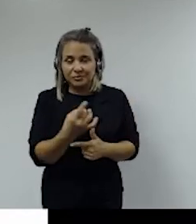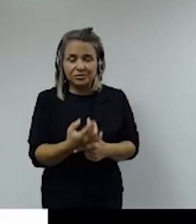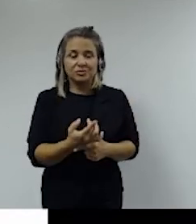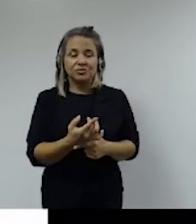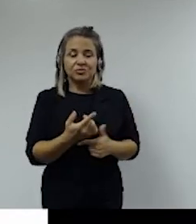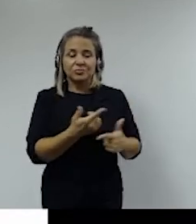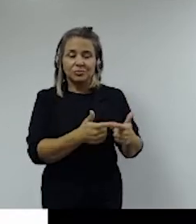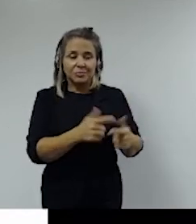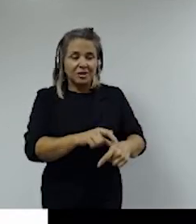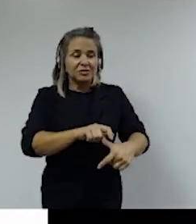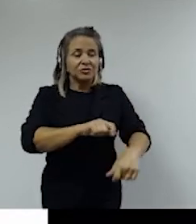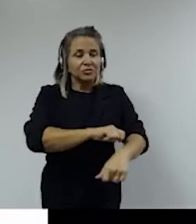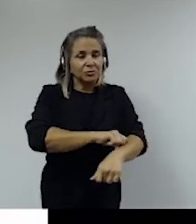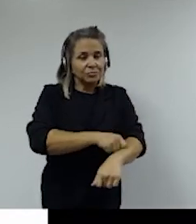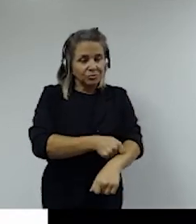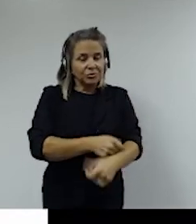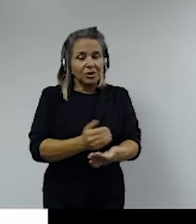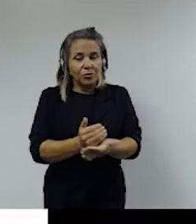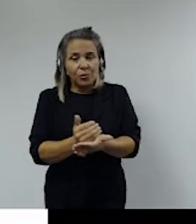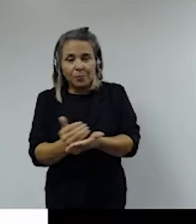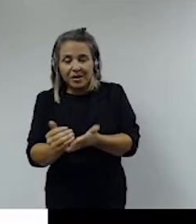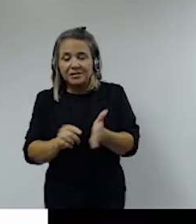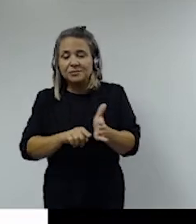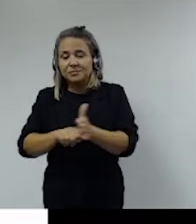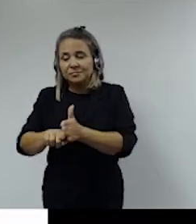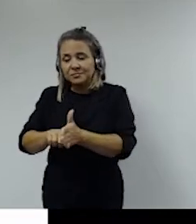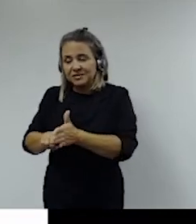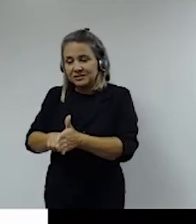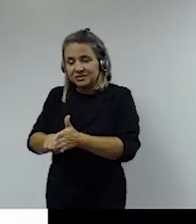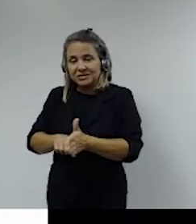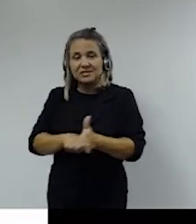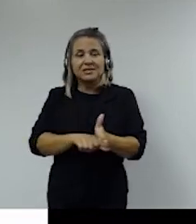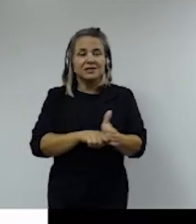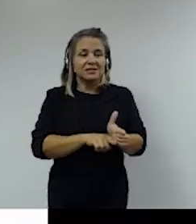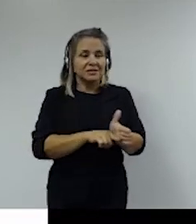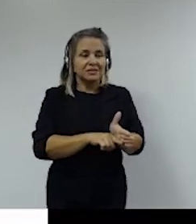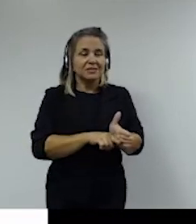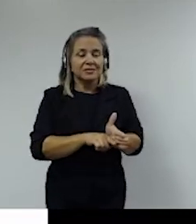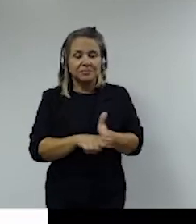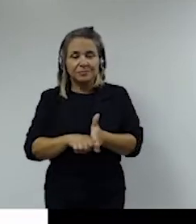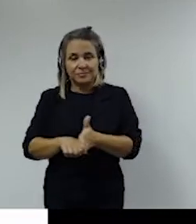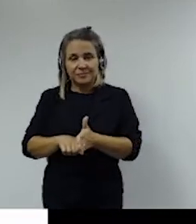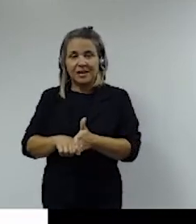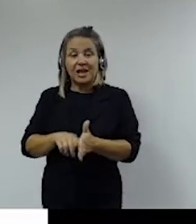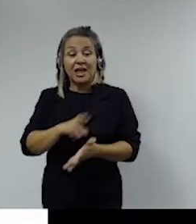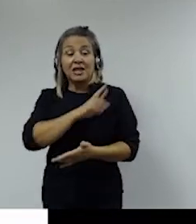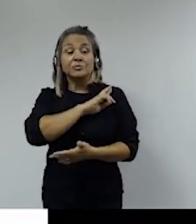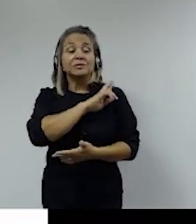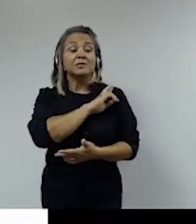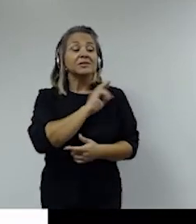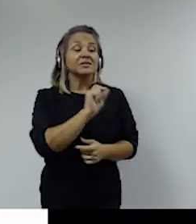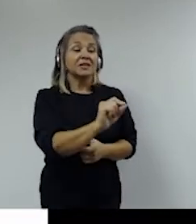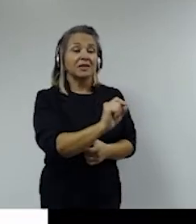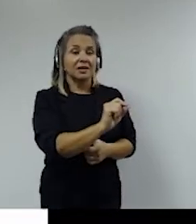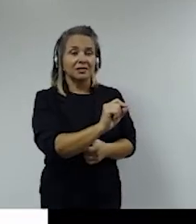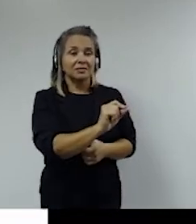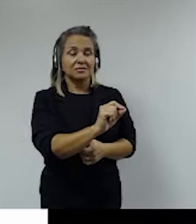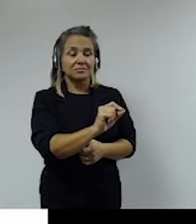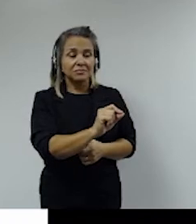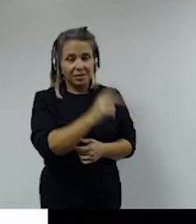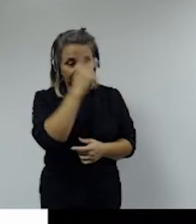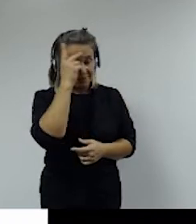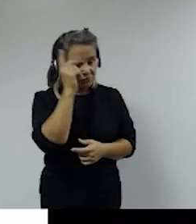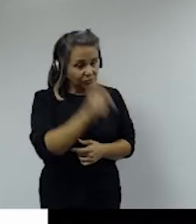tratos e que se dá início a uma apuração dos casos de investigação e responsabilização. Então, é